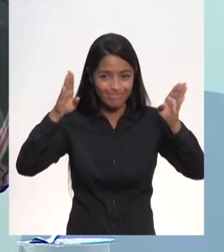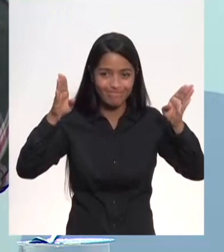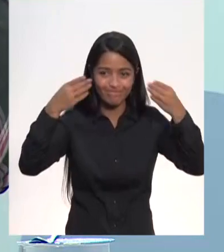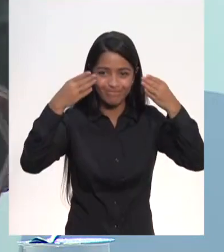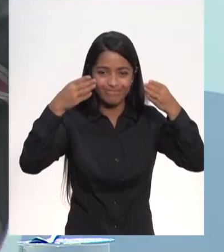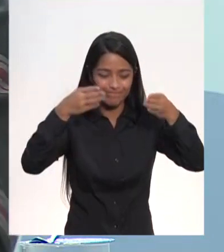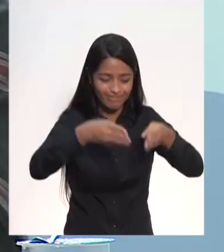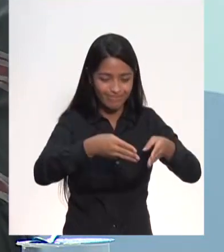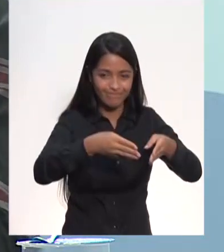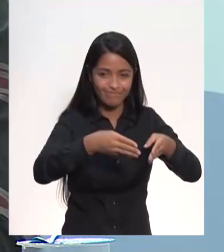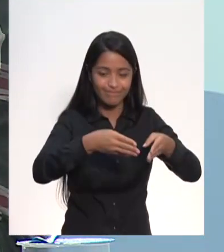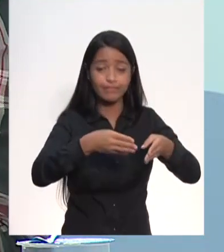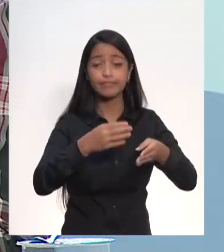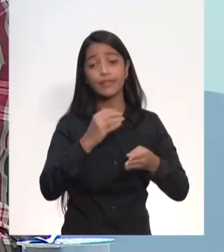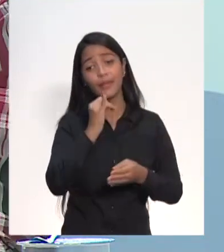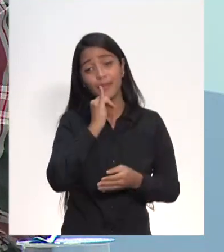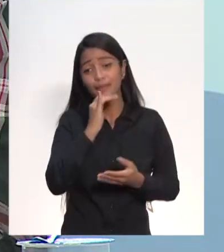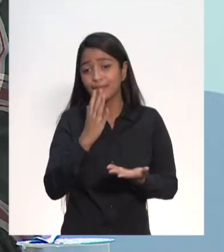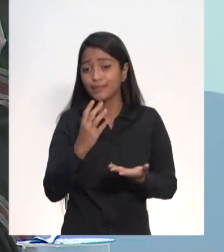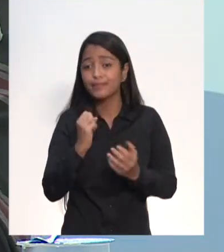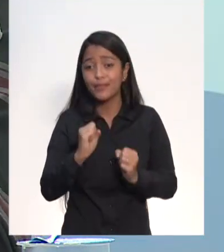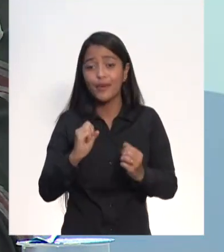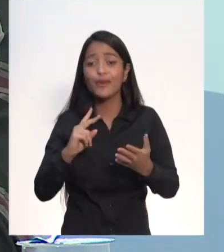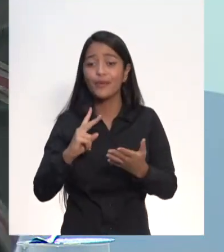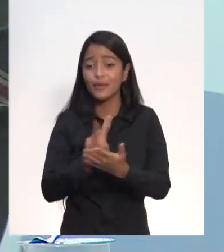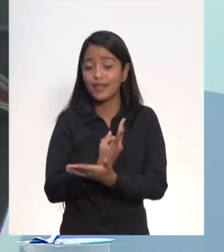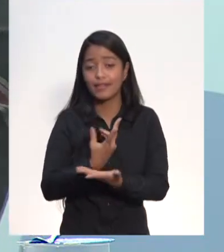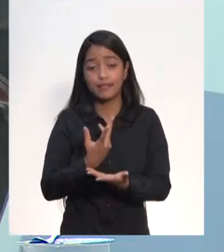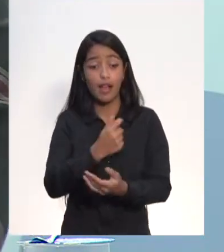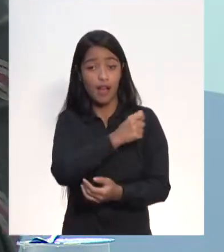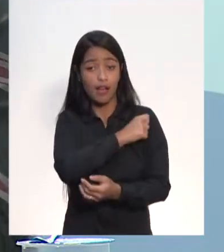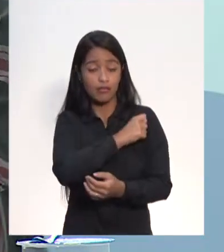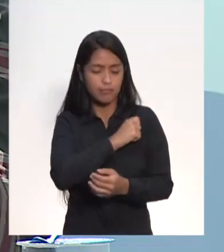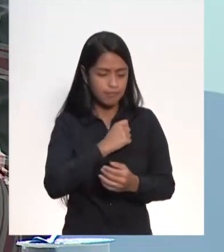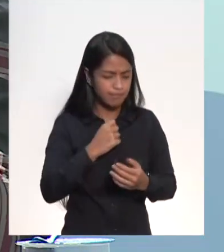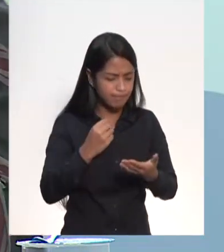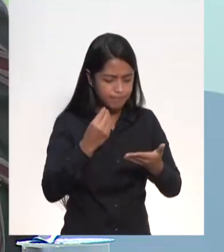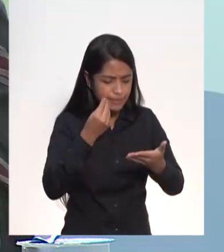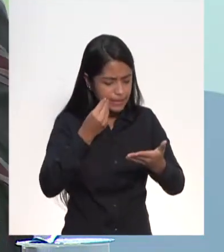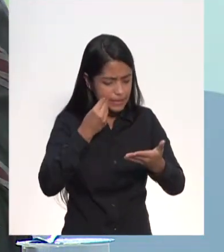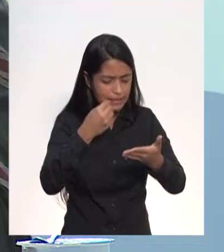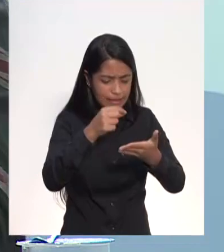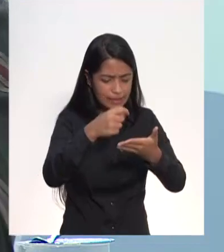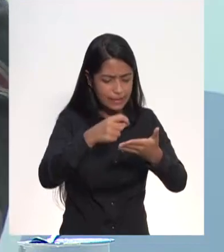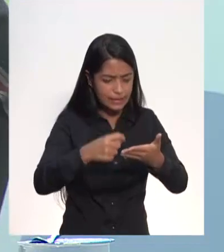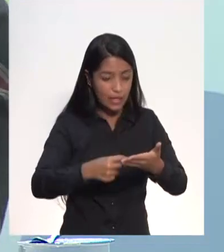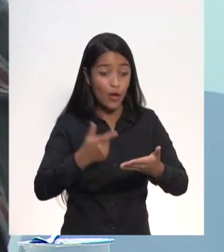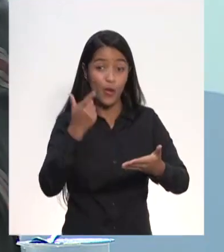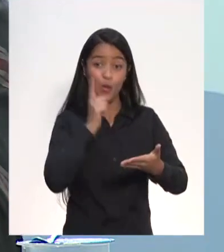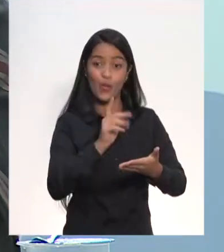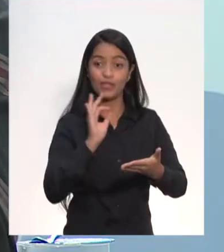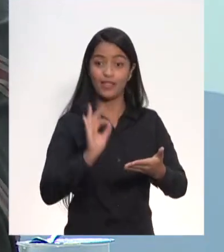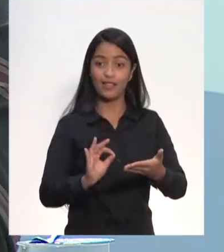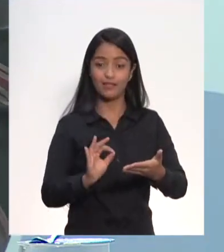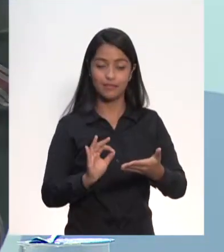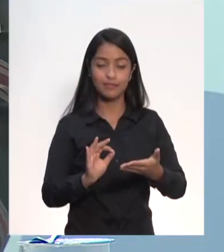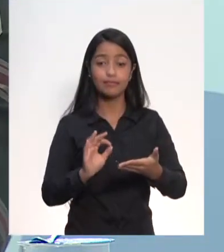ali, ele desenvolveu alguma coisa e deu certo. Aí o que tem que ser feito?